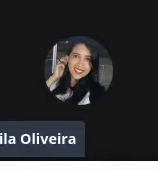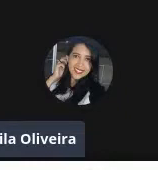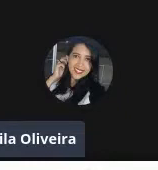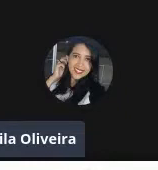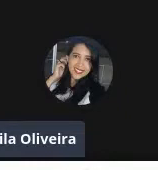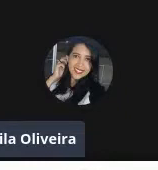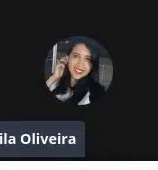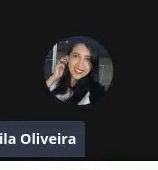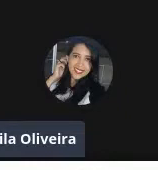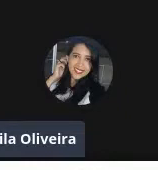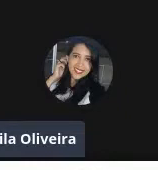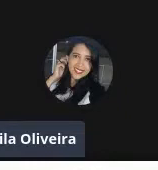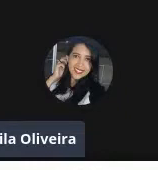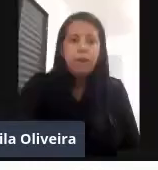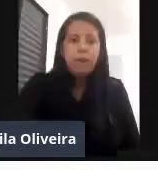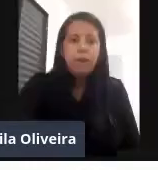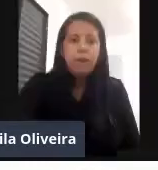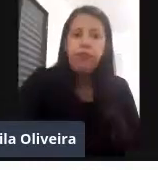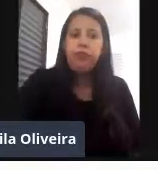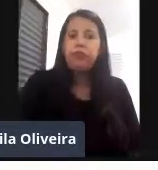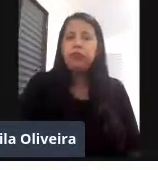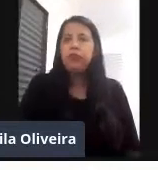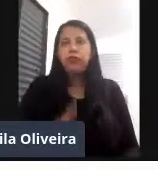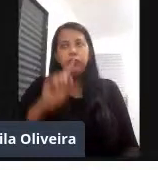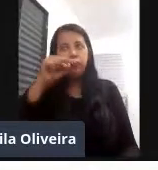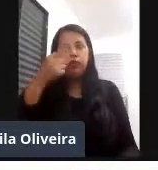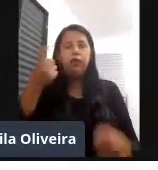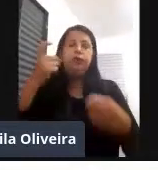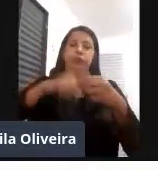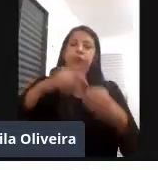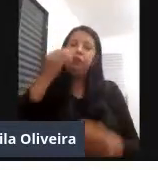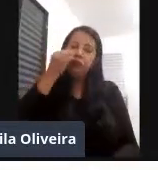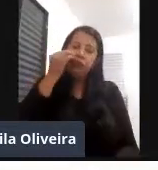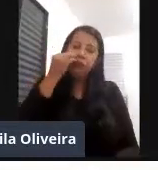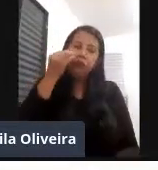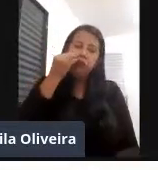Certo? Aí depois a gente volta para cá para a gente fazer alguns testes, tá?